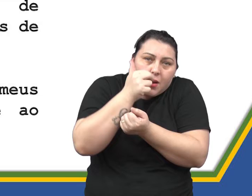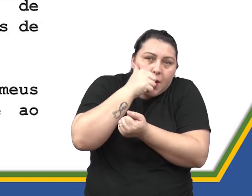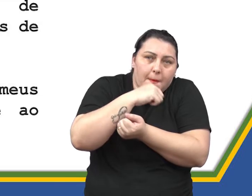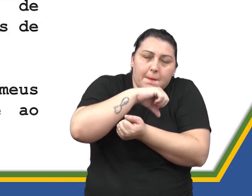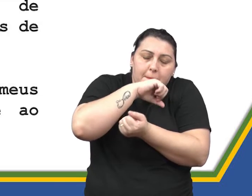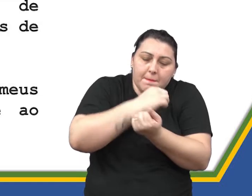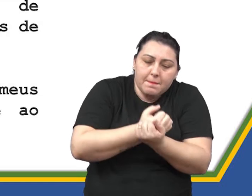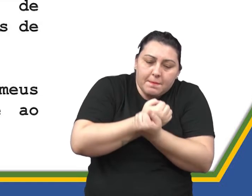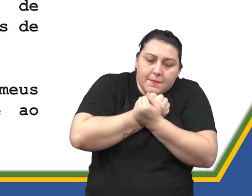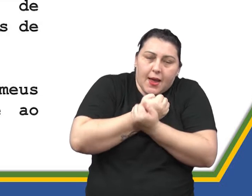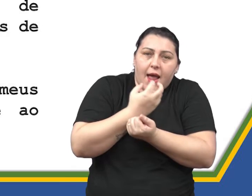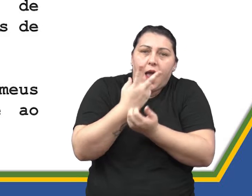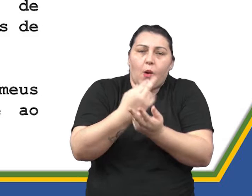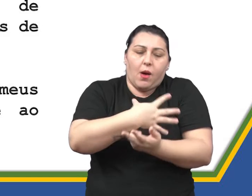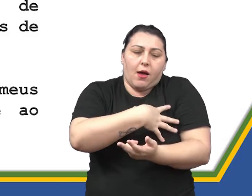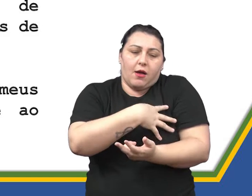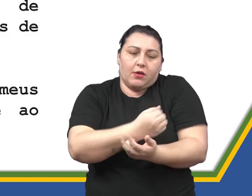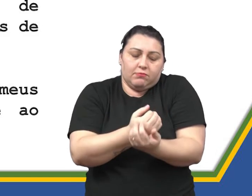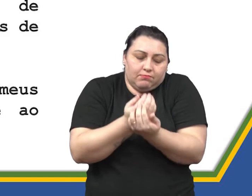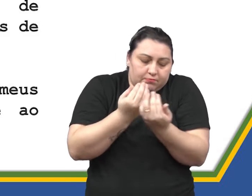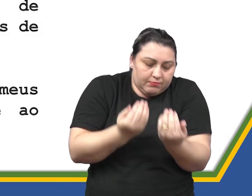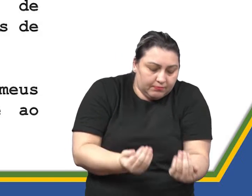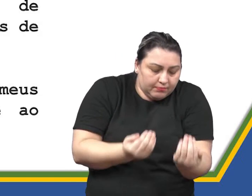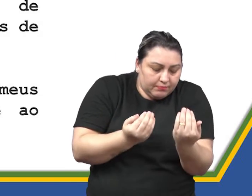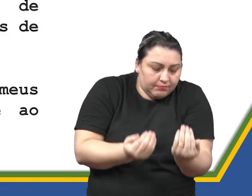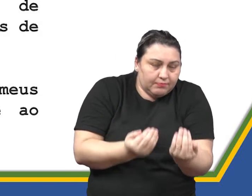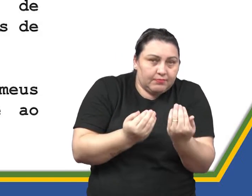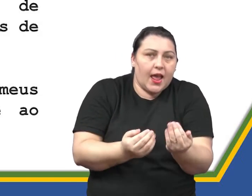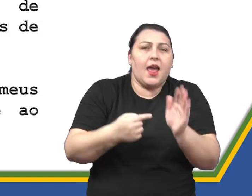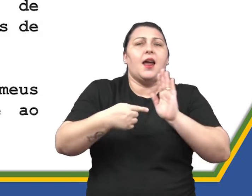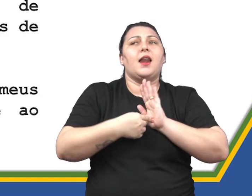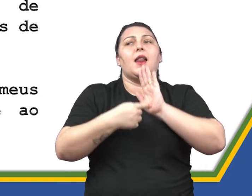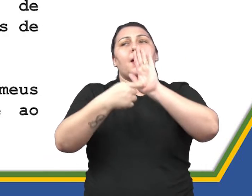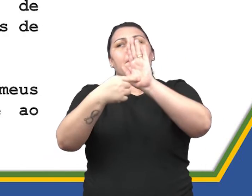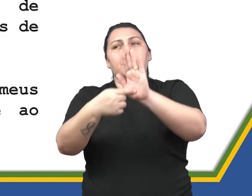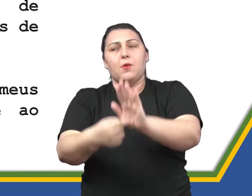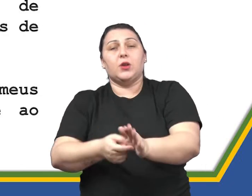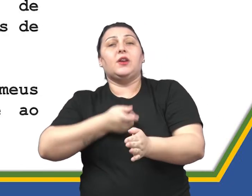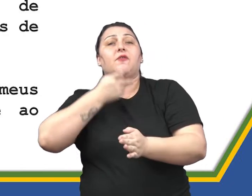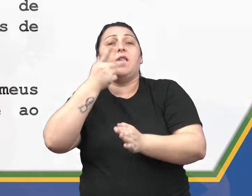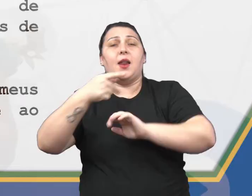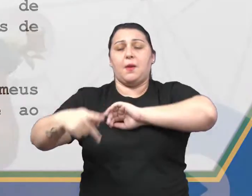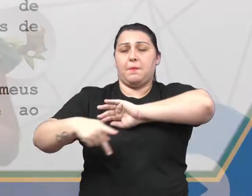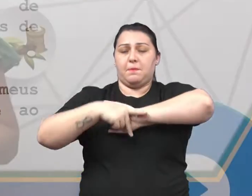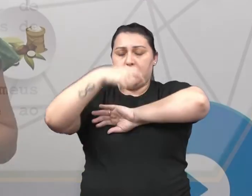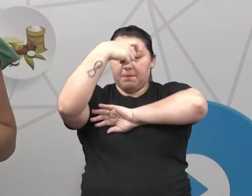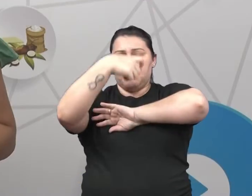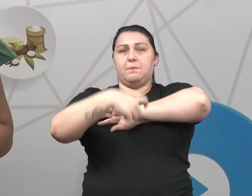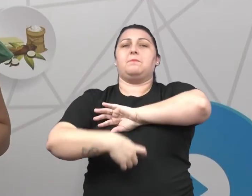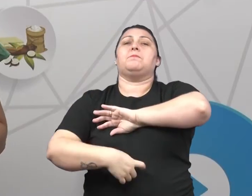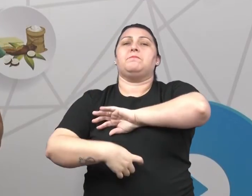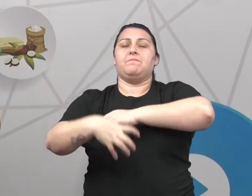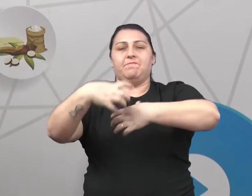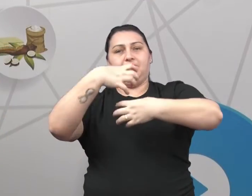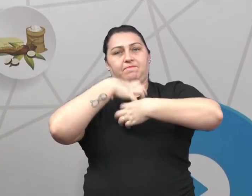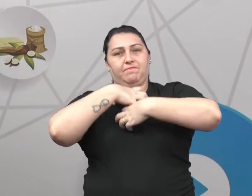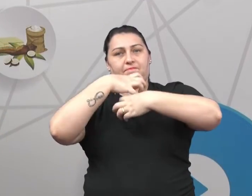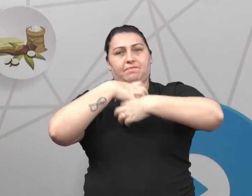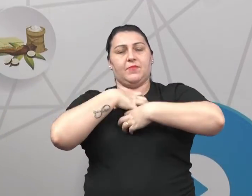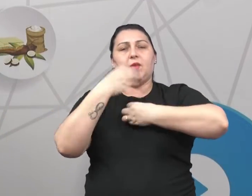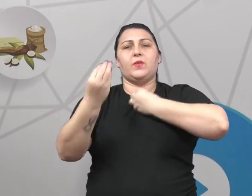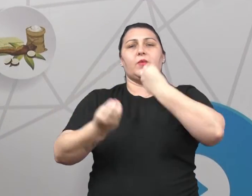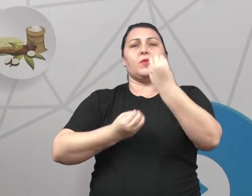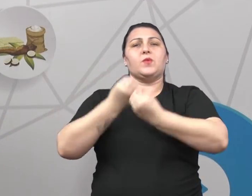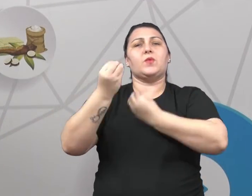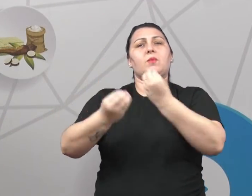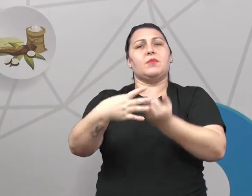segurar seu filho em seu colo. Então ela demonstra que ela está falando dela, do seu próprio sentimento e de como ela se